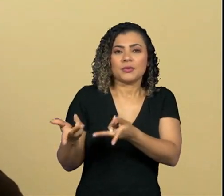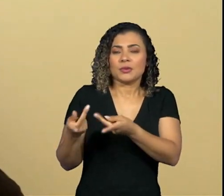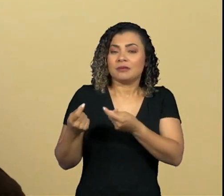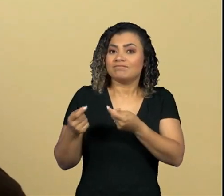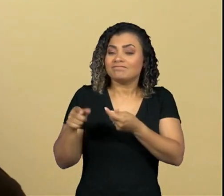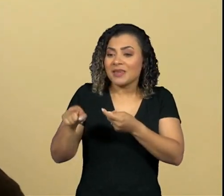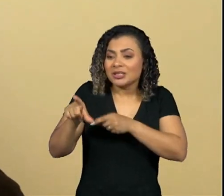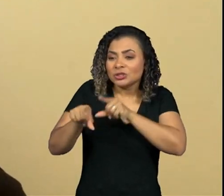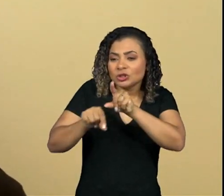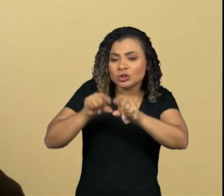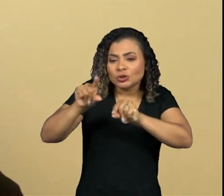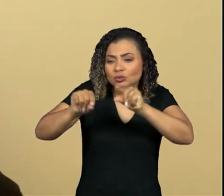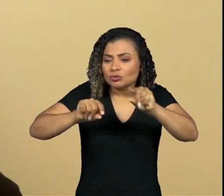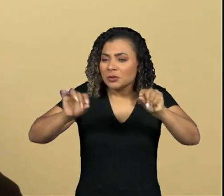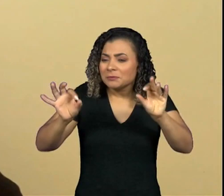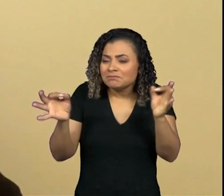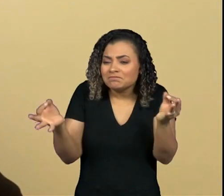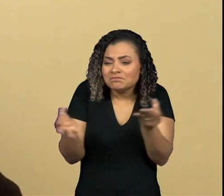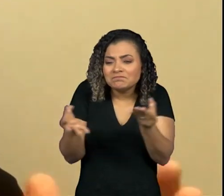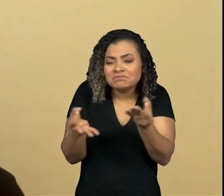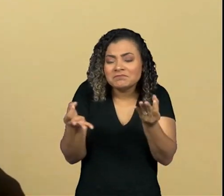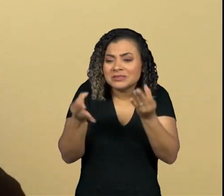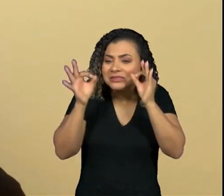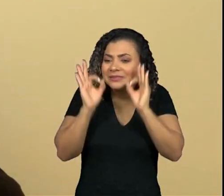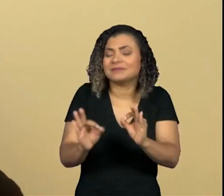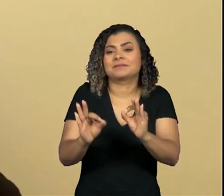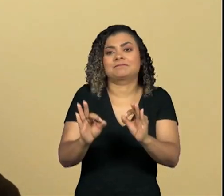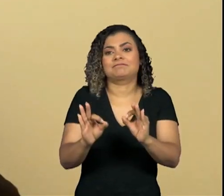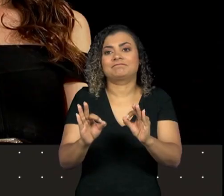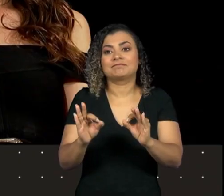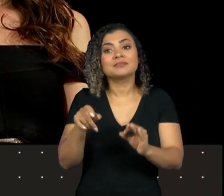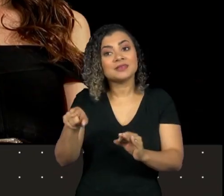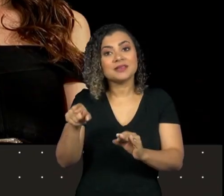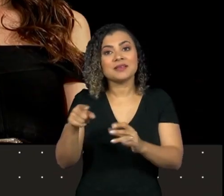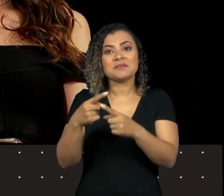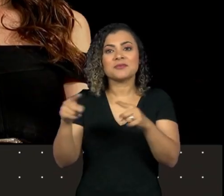uma escolha muito assertiva, de um